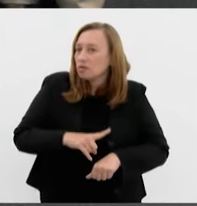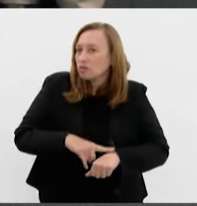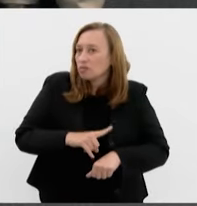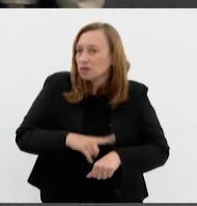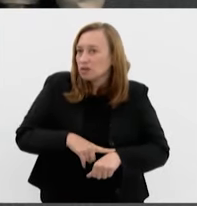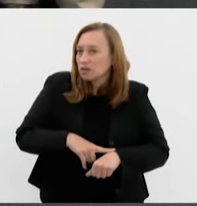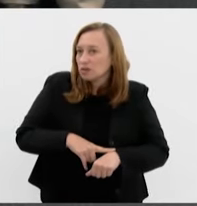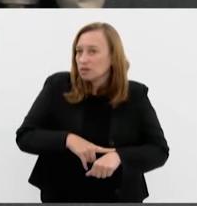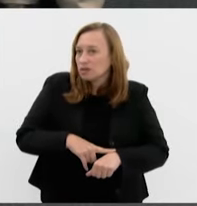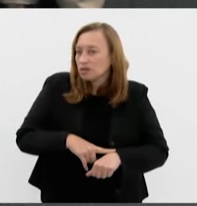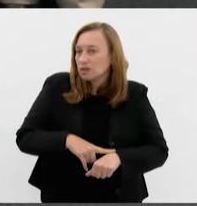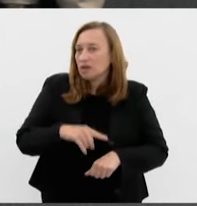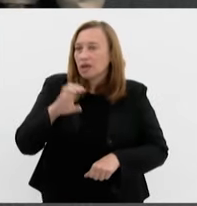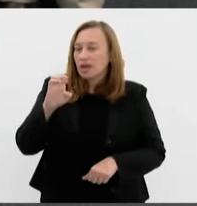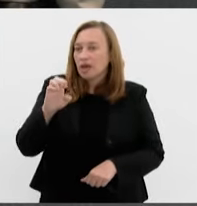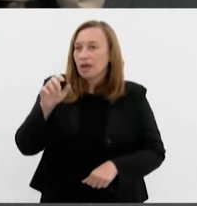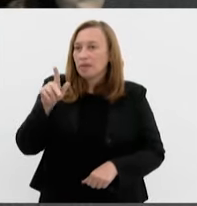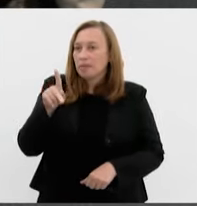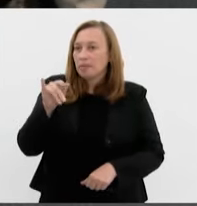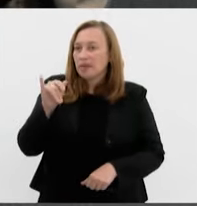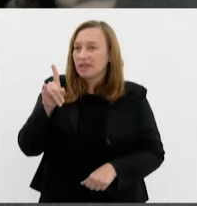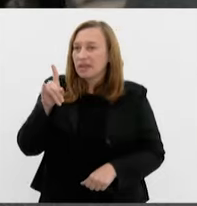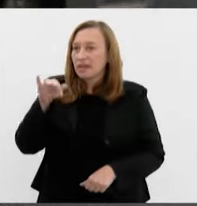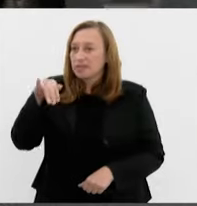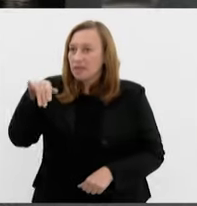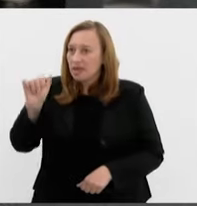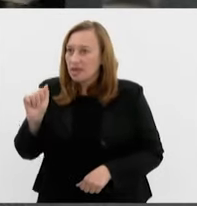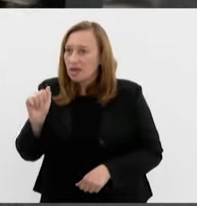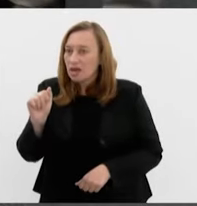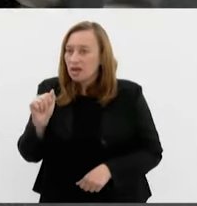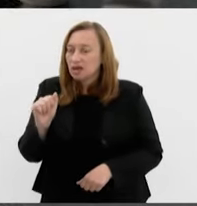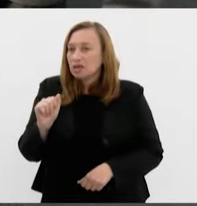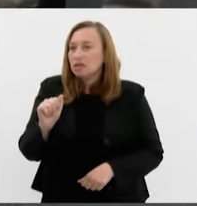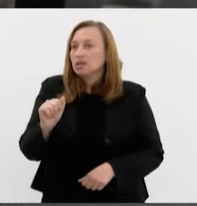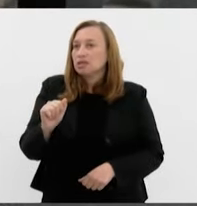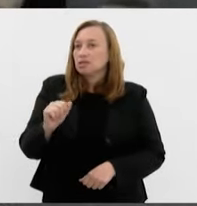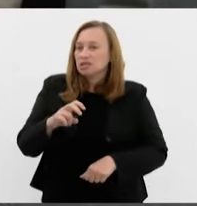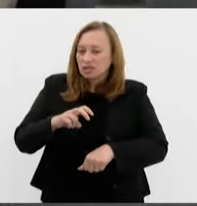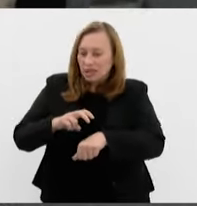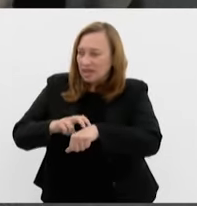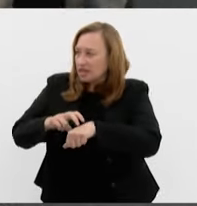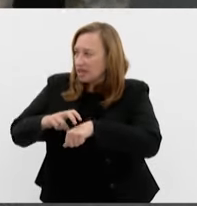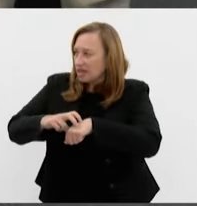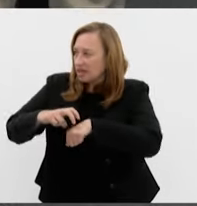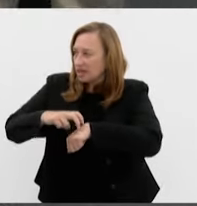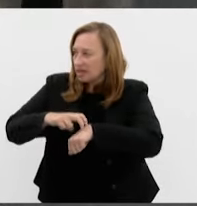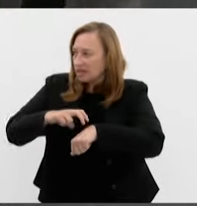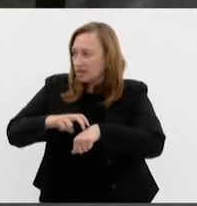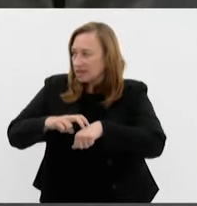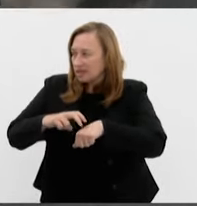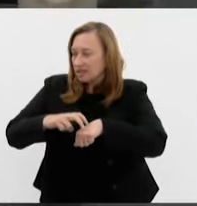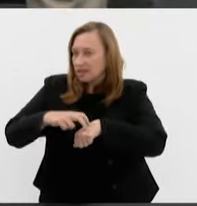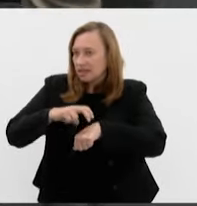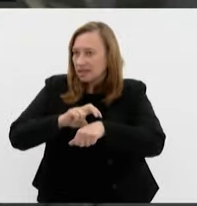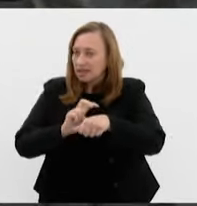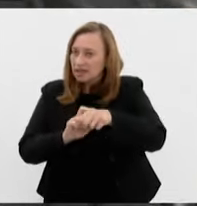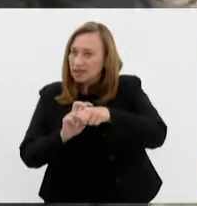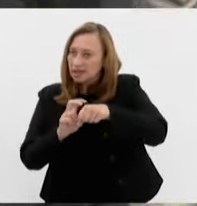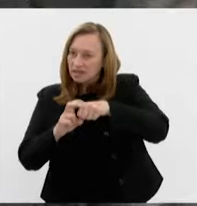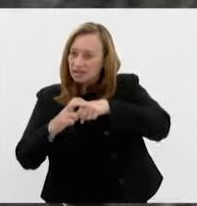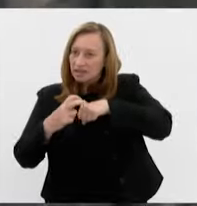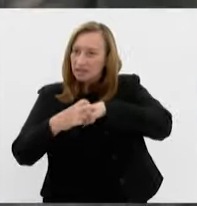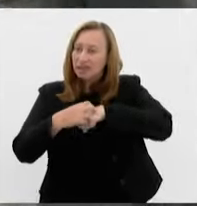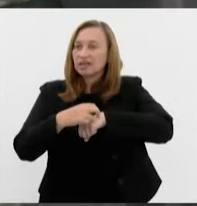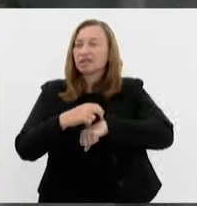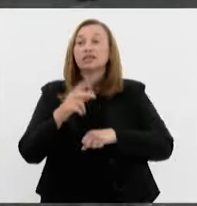maior epidemia de dengue que da história desse estado então é importante que a gente trate aqui de